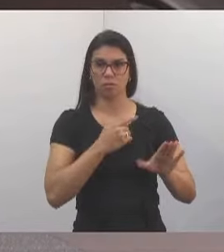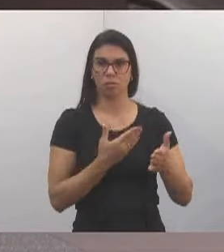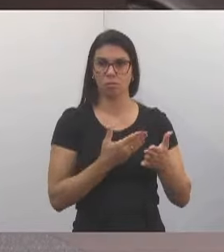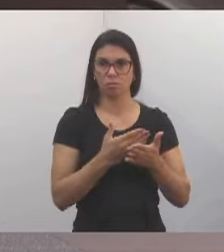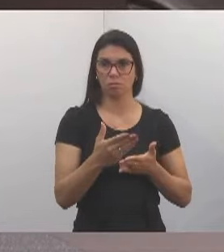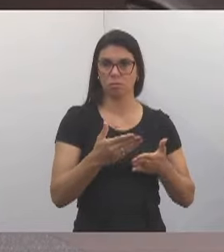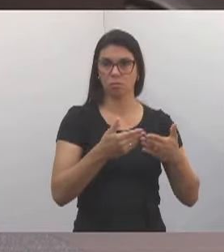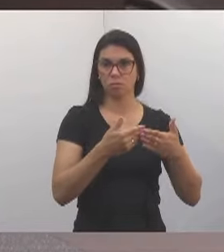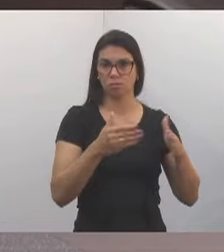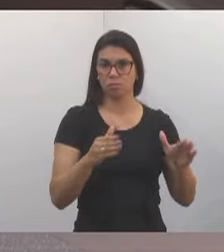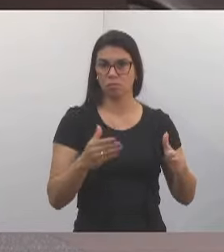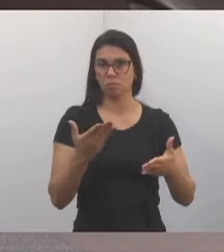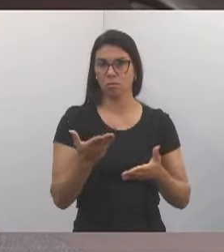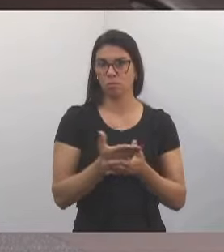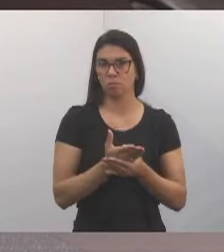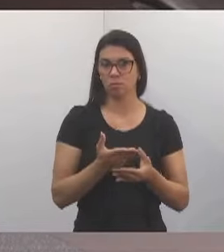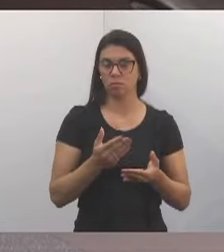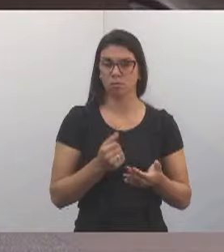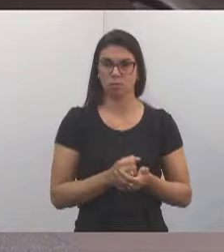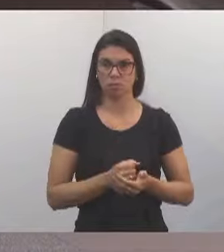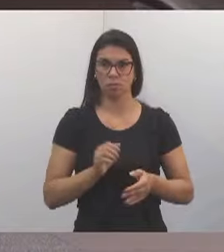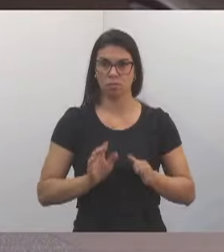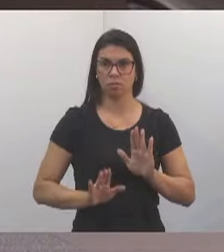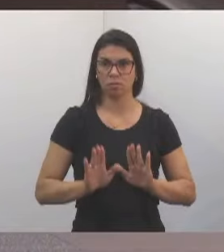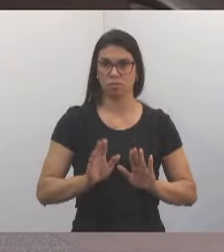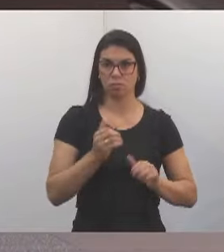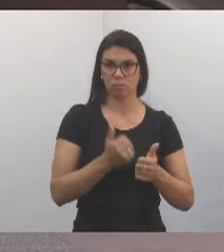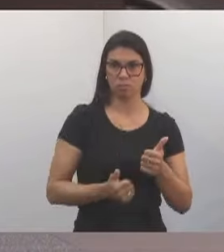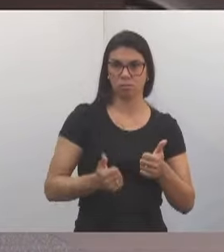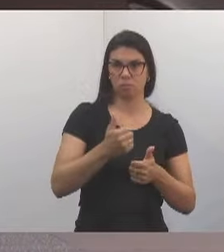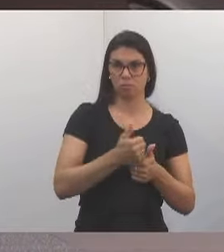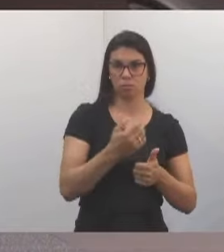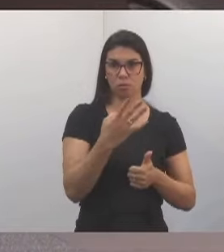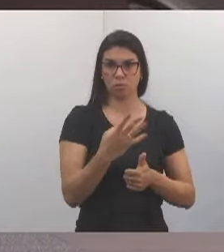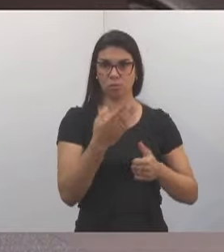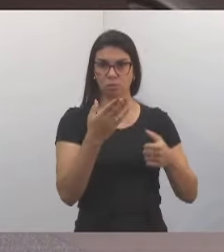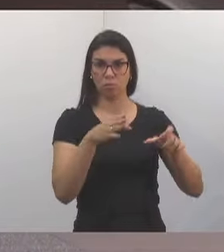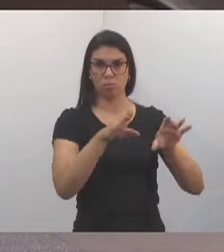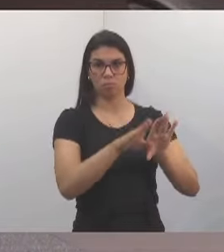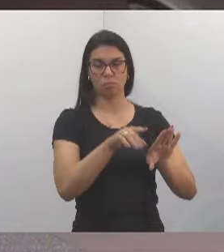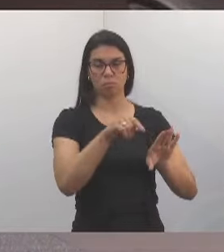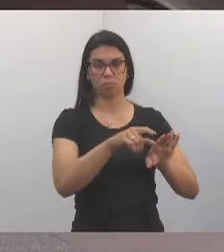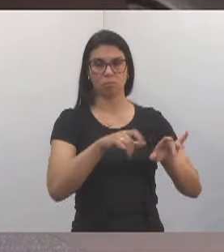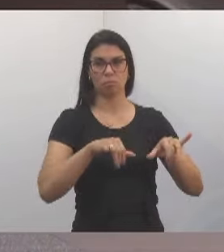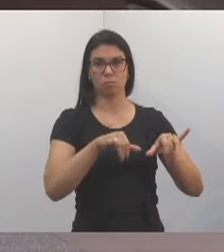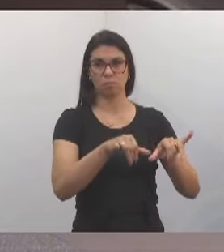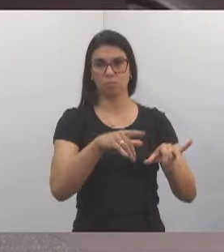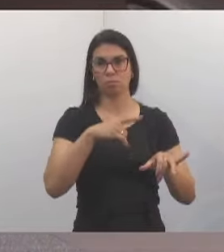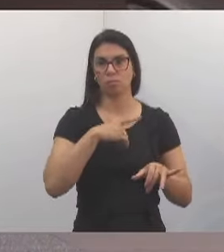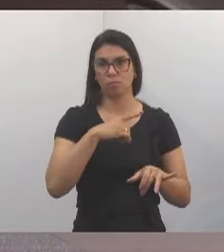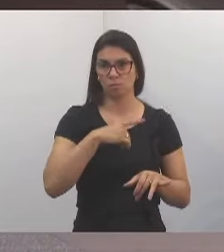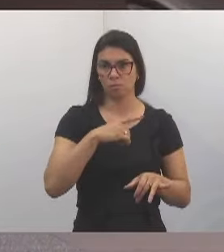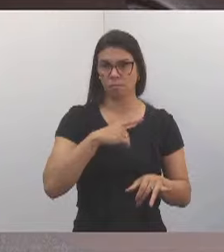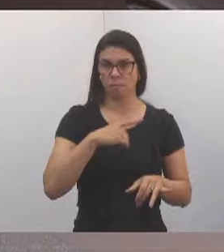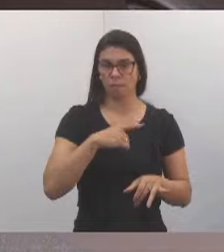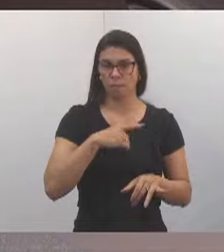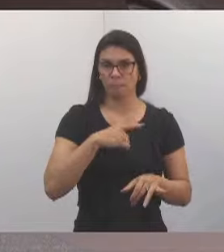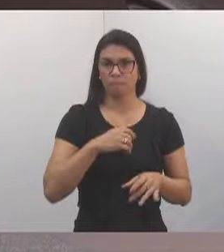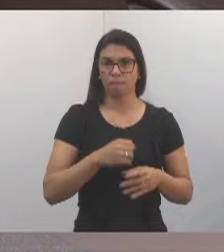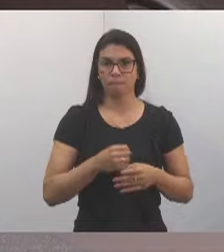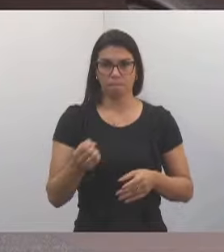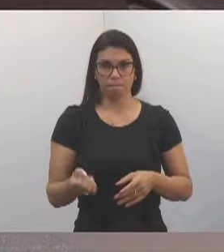de abertura do processo licitatório para substituição das 4 portas do mercado, do prédio do mercado municipal e a colocação de